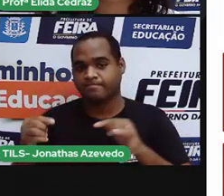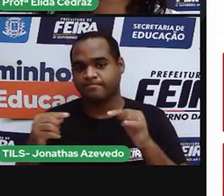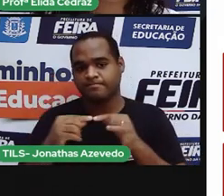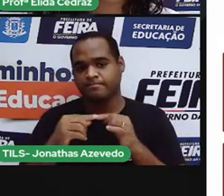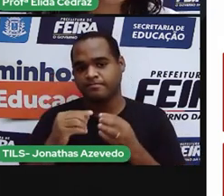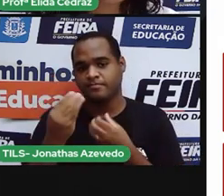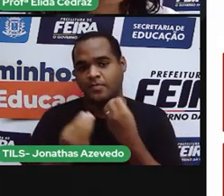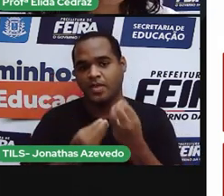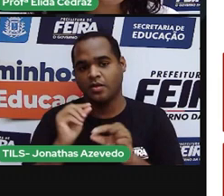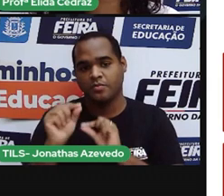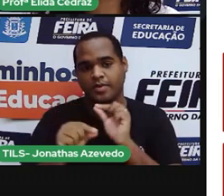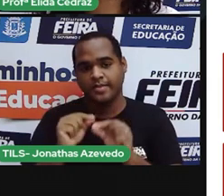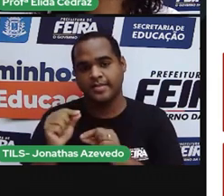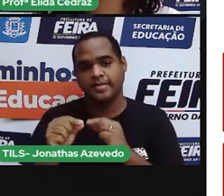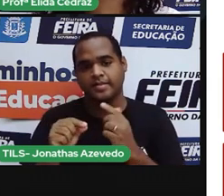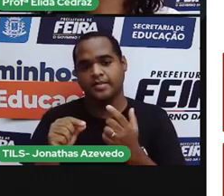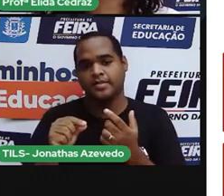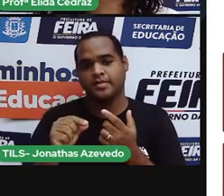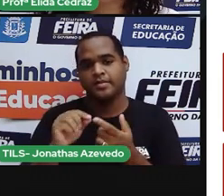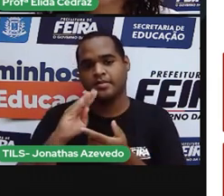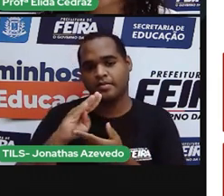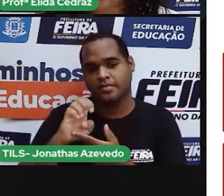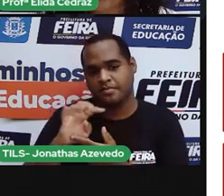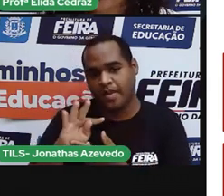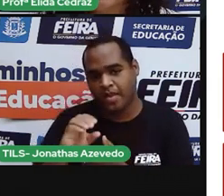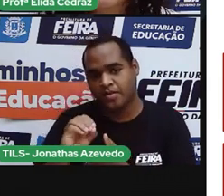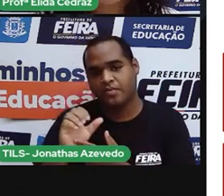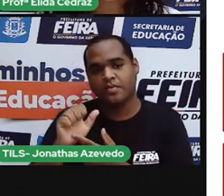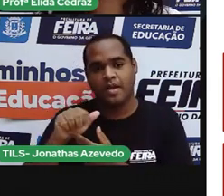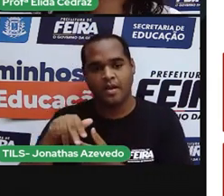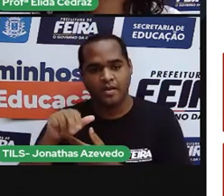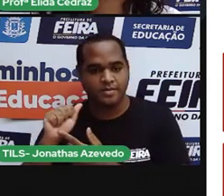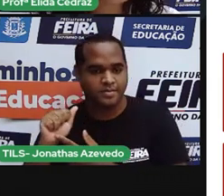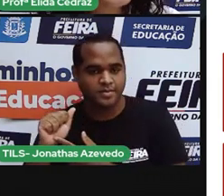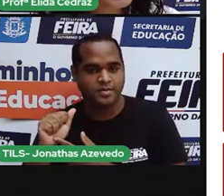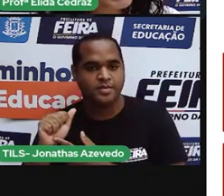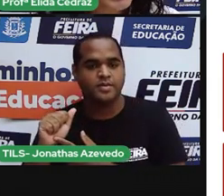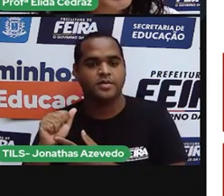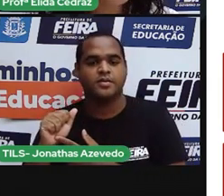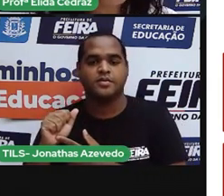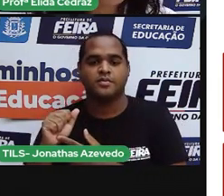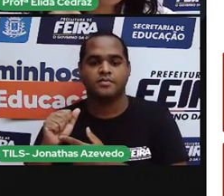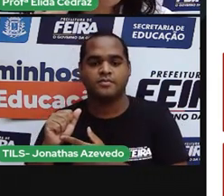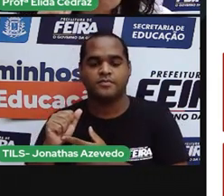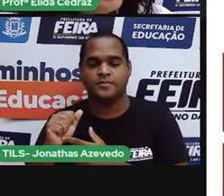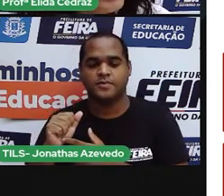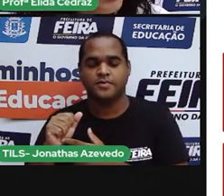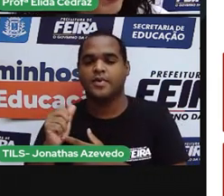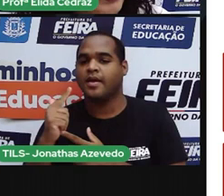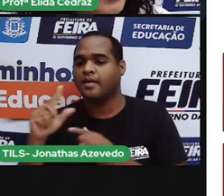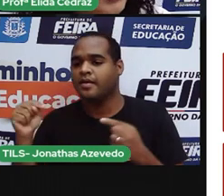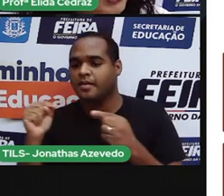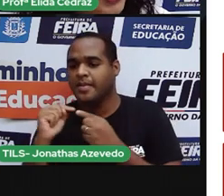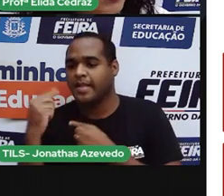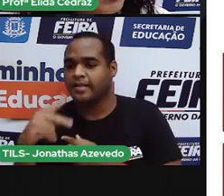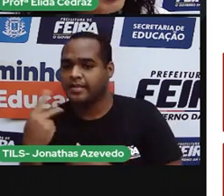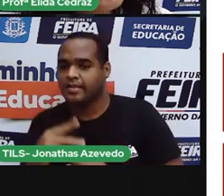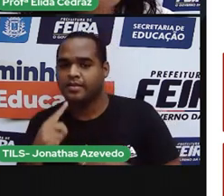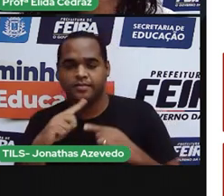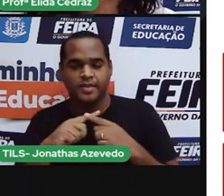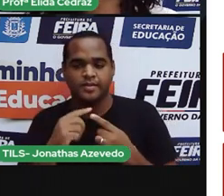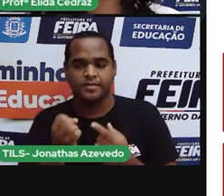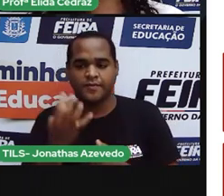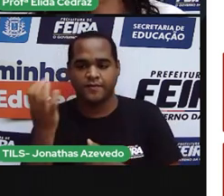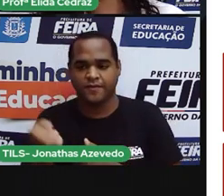Fred foi para a casa de Beto e de Ana para brincarem juntos e eles retiraram 8 bolinhas de